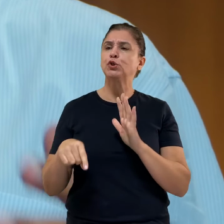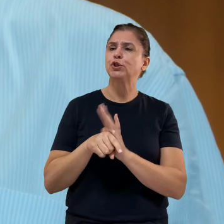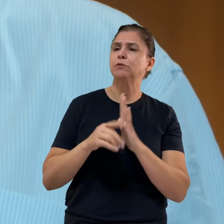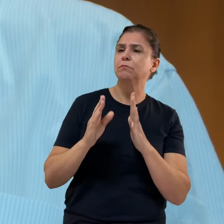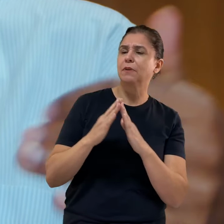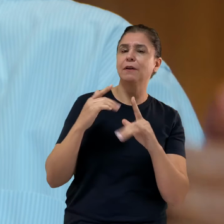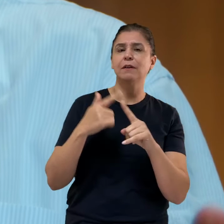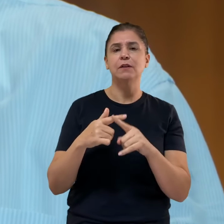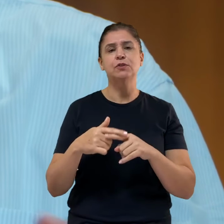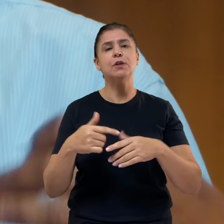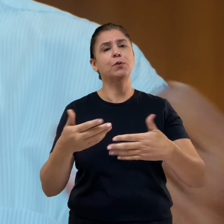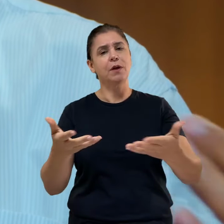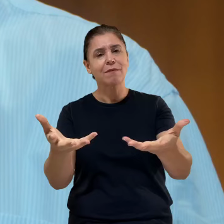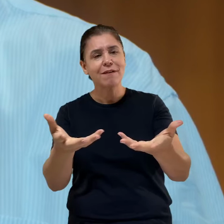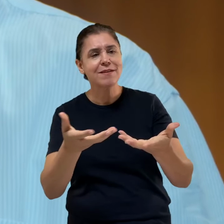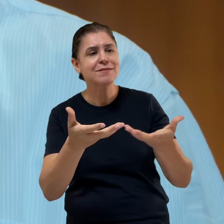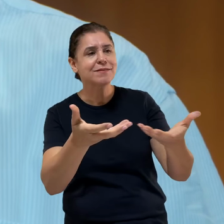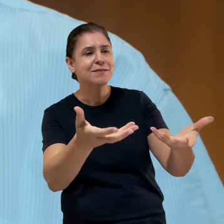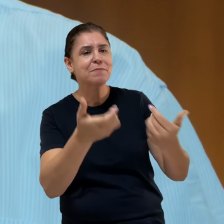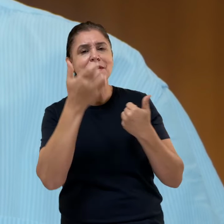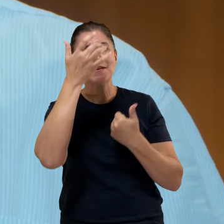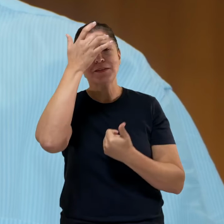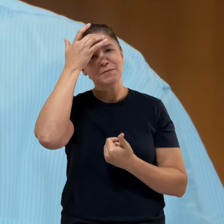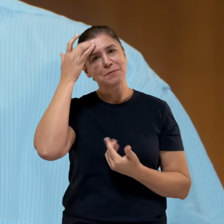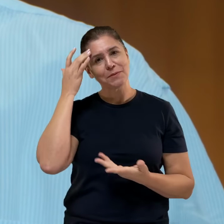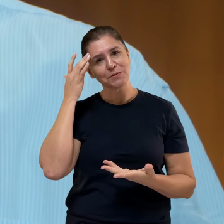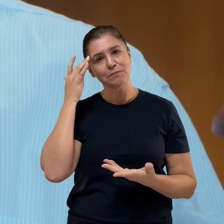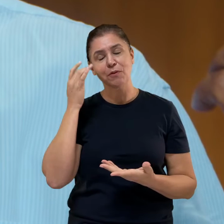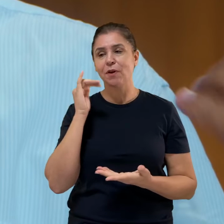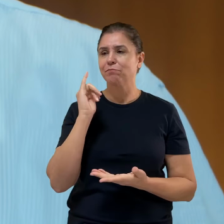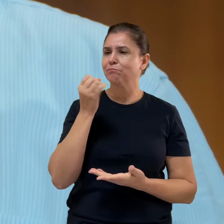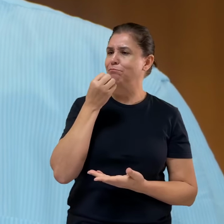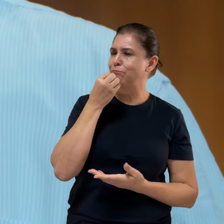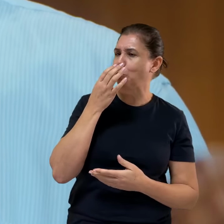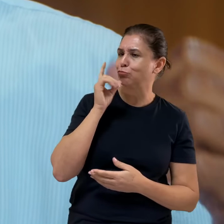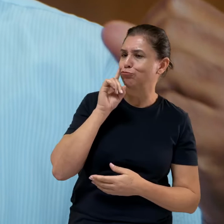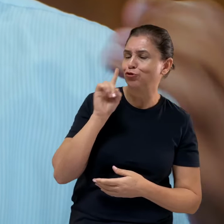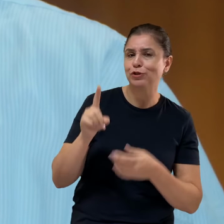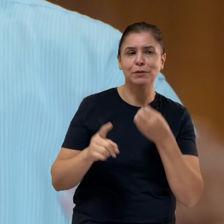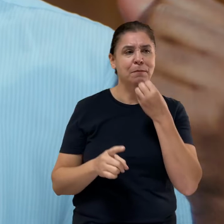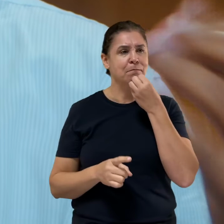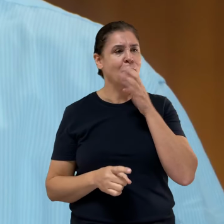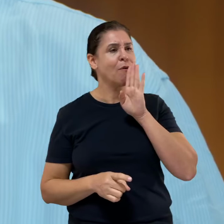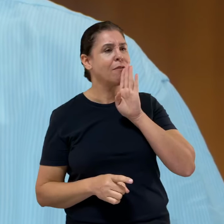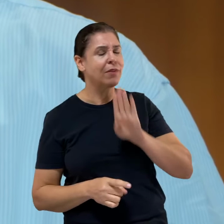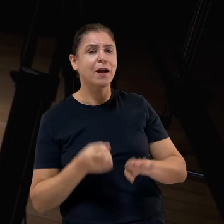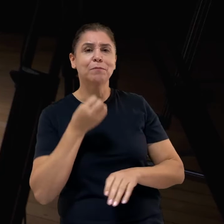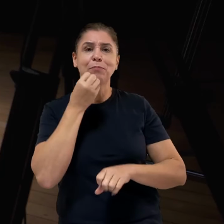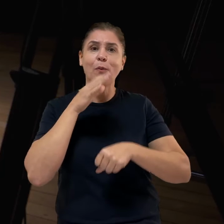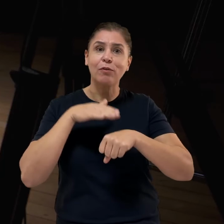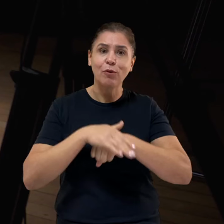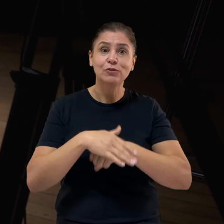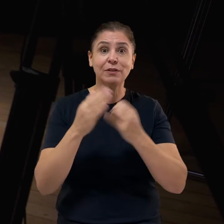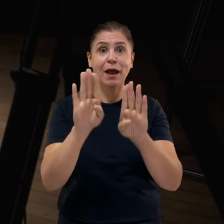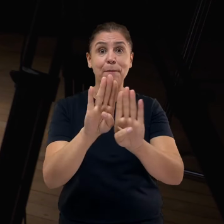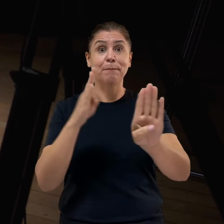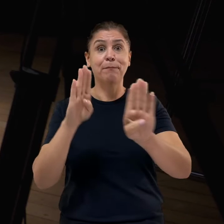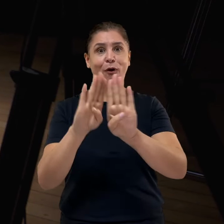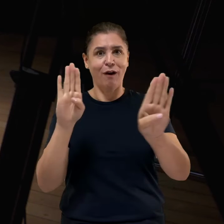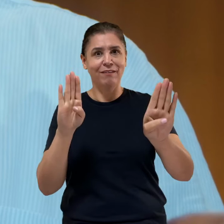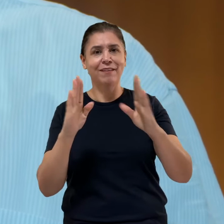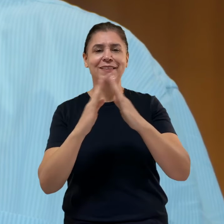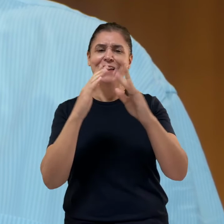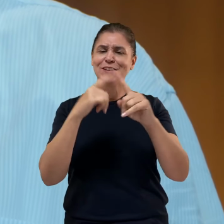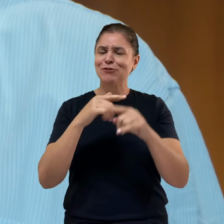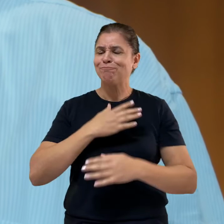Onde estou ali, eu quero receber todo mundo. Eu quero dizer o meu bom dia, o meu boa tarde, o meu boa noite. Na porta da igreja. Na porta da